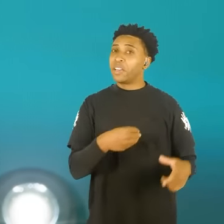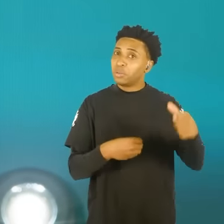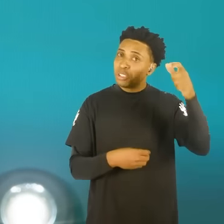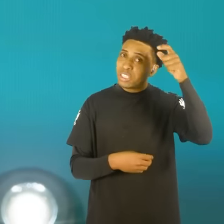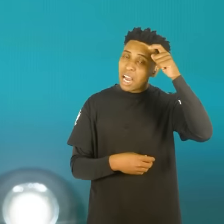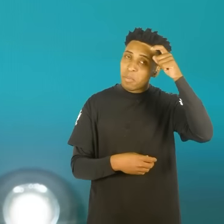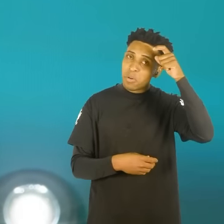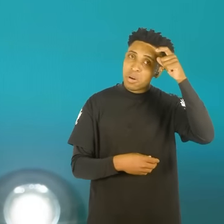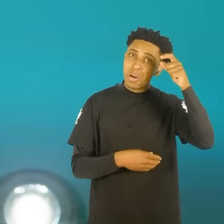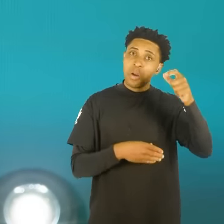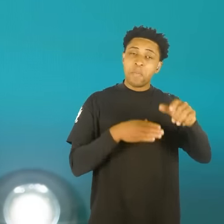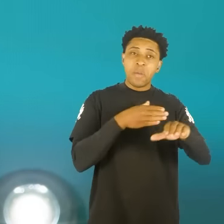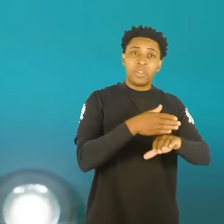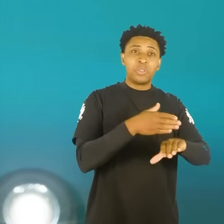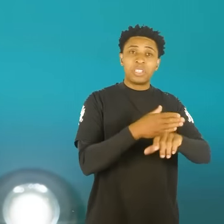lugar a Satanás.